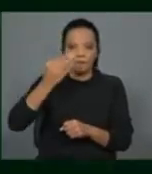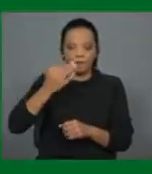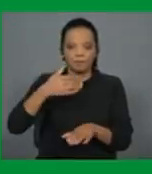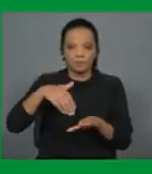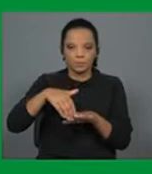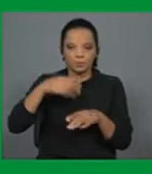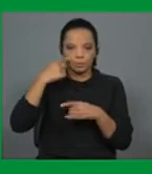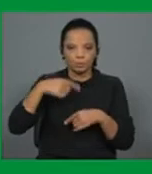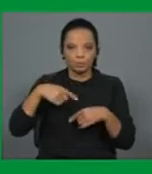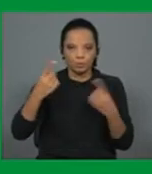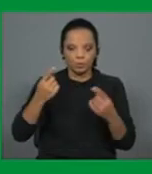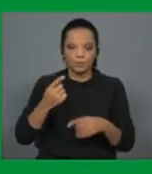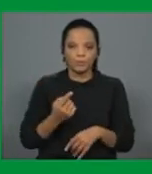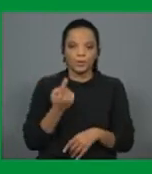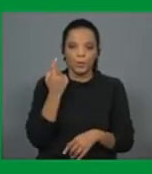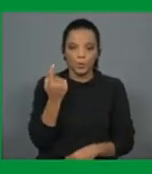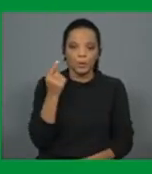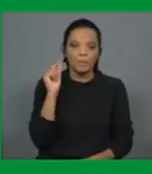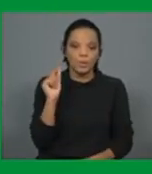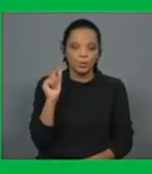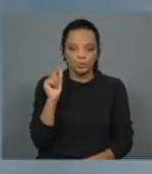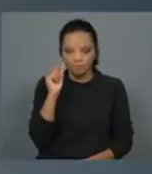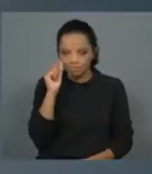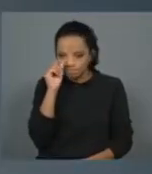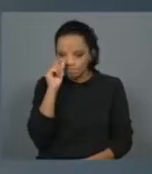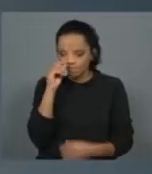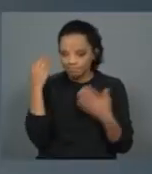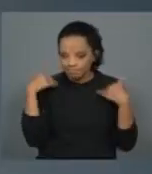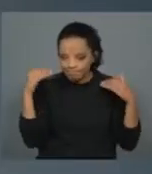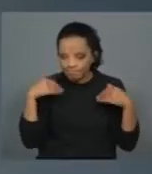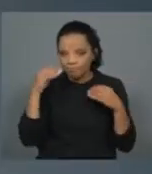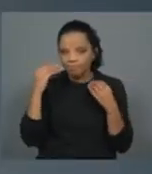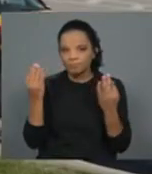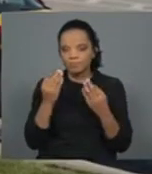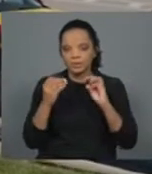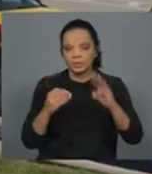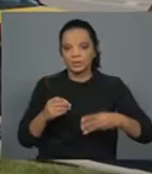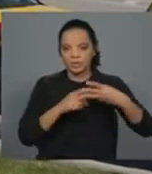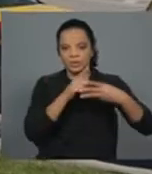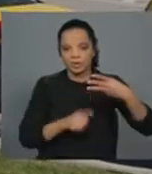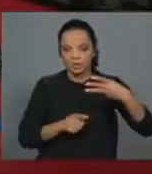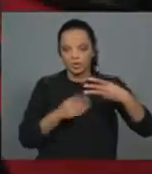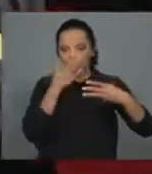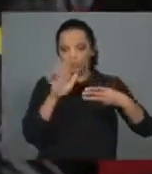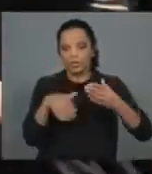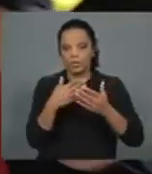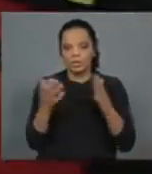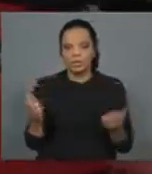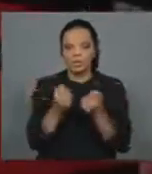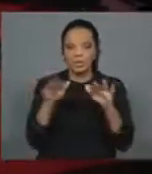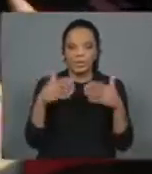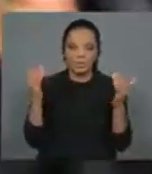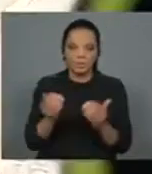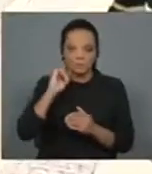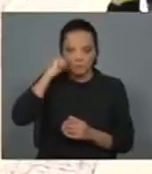pública, onde nós durante um minuto treinamos aquilo que é de facto os três gestos que podem salvar ou podem minimizar os